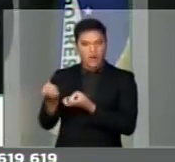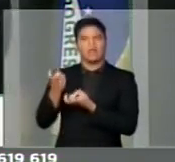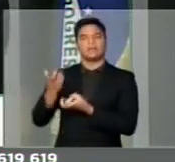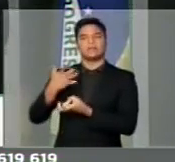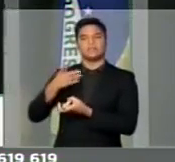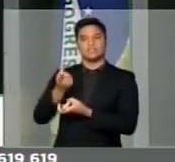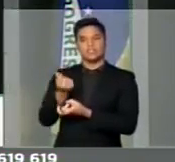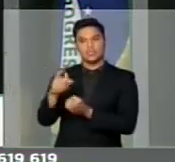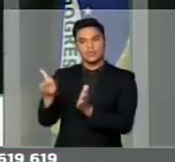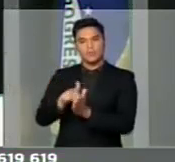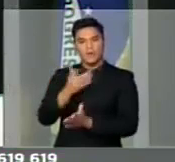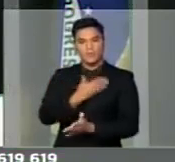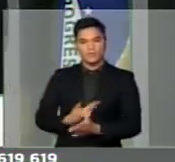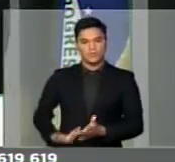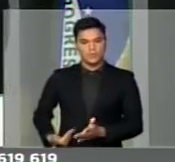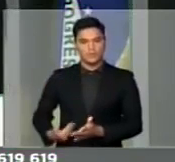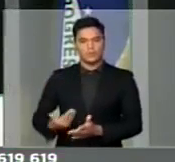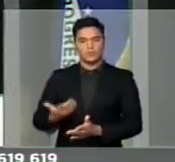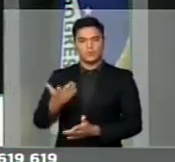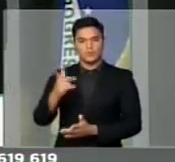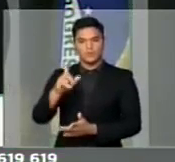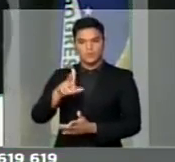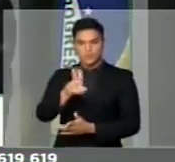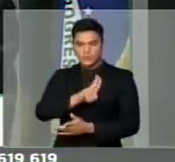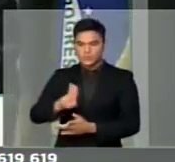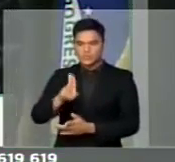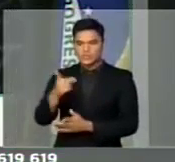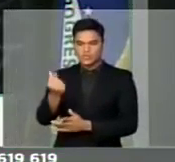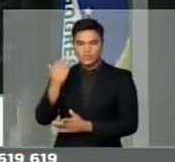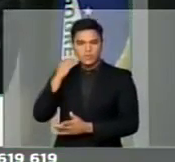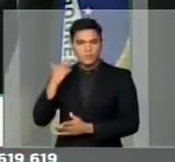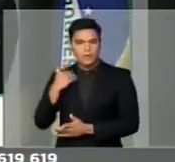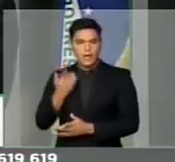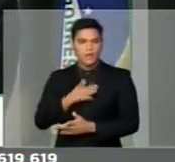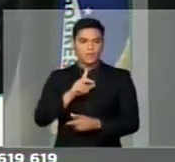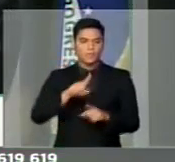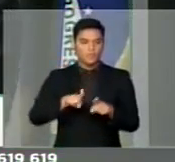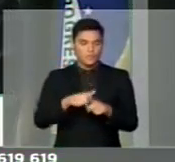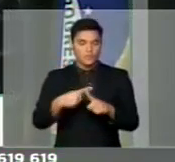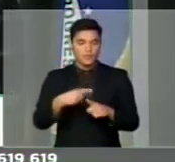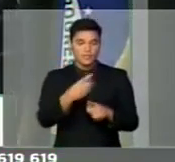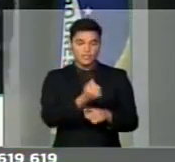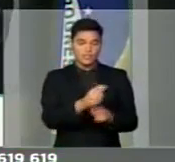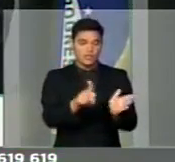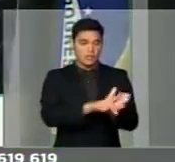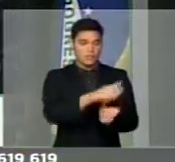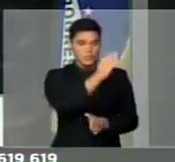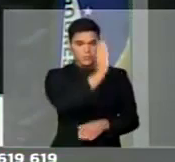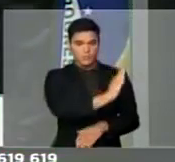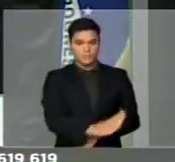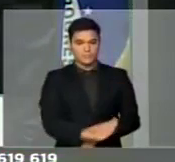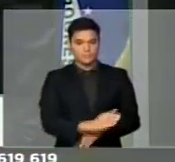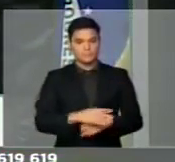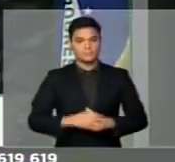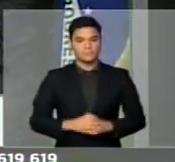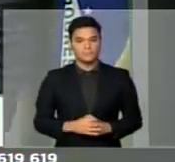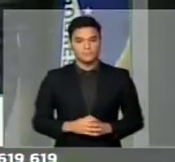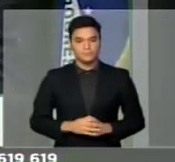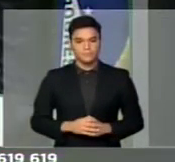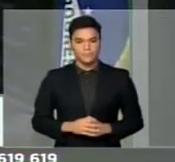e benefício errado em função do pouco recurso que o Brasil hoje possui para emprestar a todo o seu